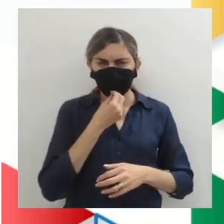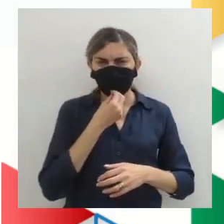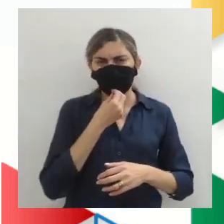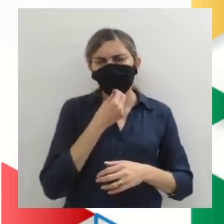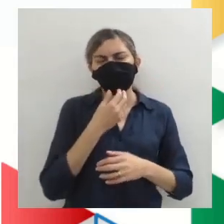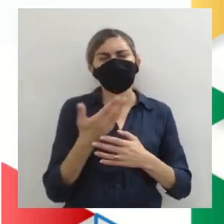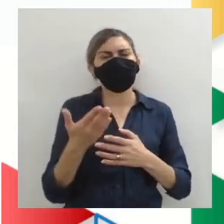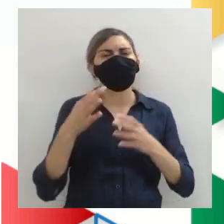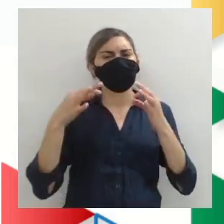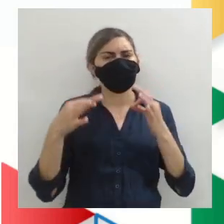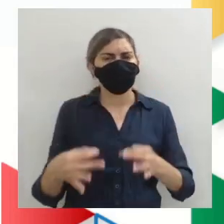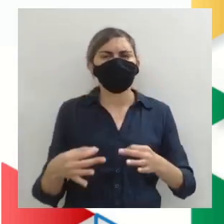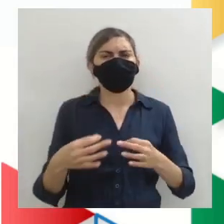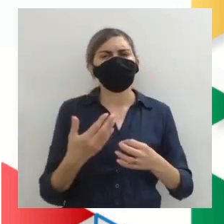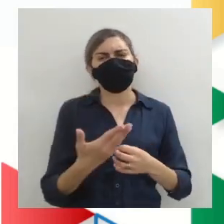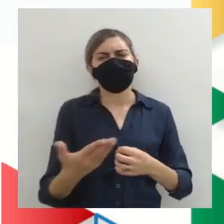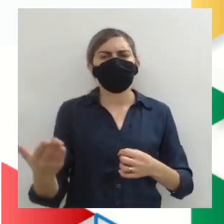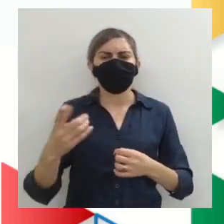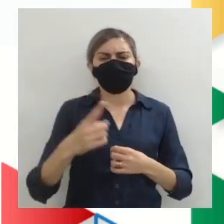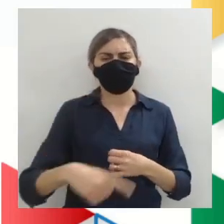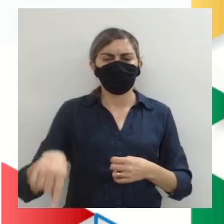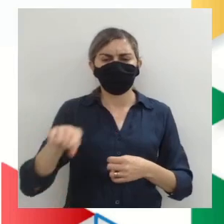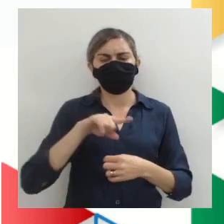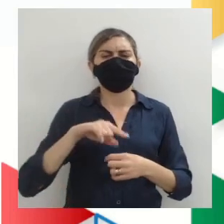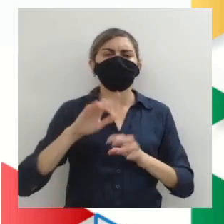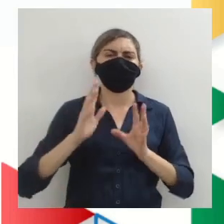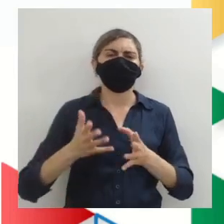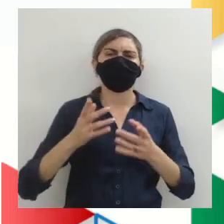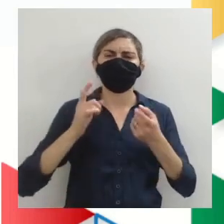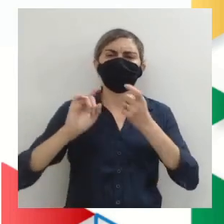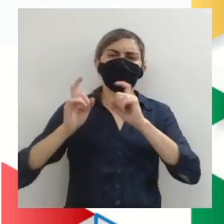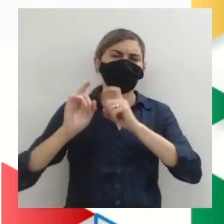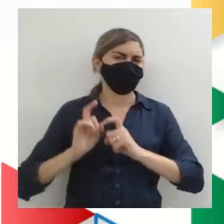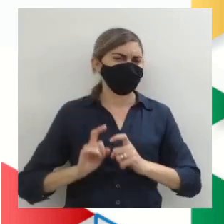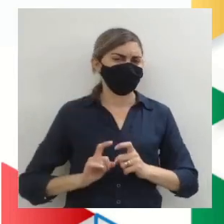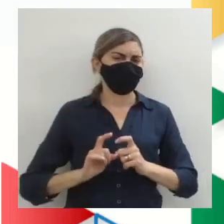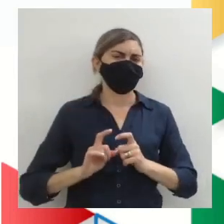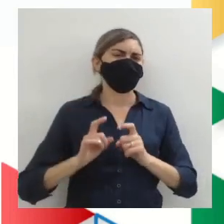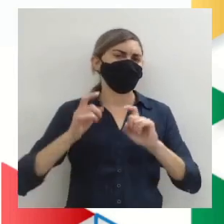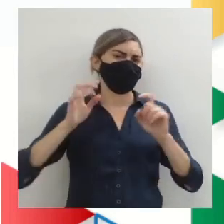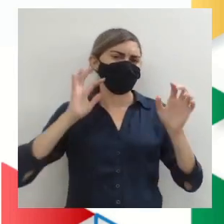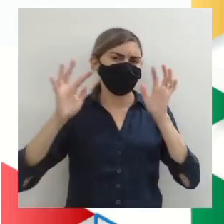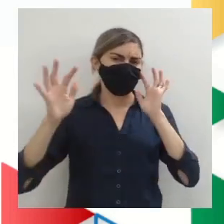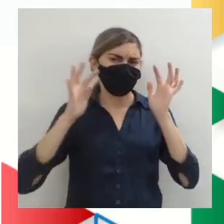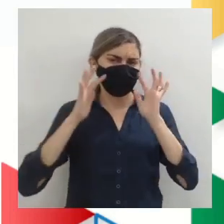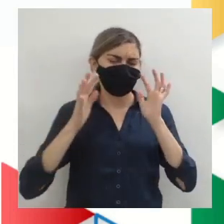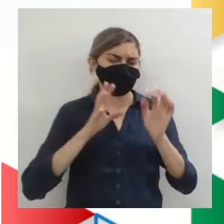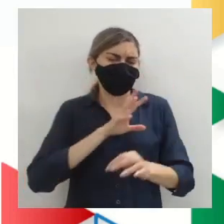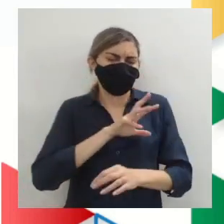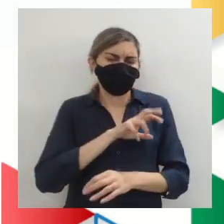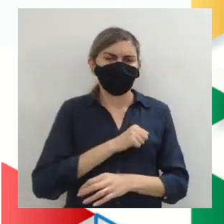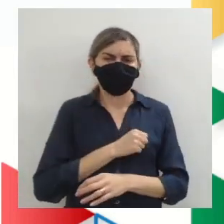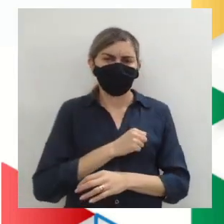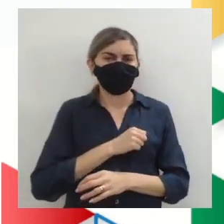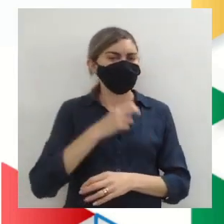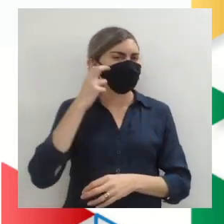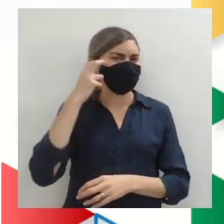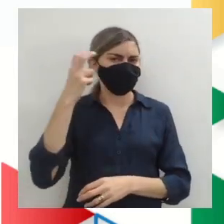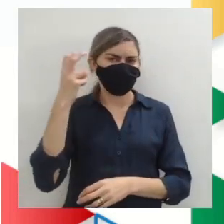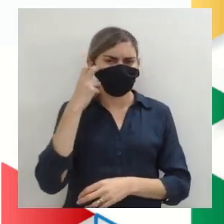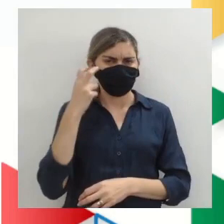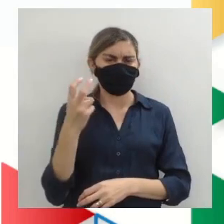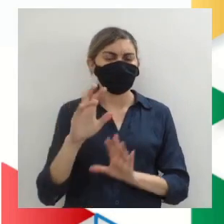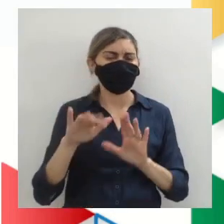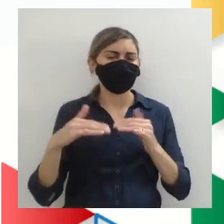conhecimento. Justamente é aquilo que nós aqui já debatemos muito. Filosofia, amor à sabedoria.